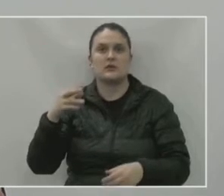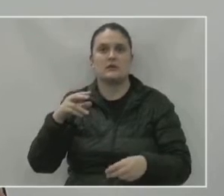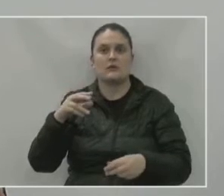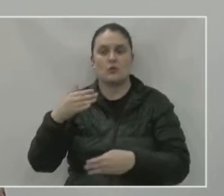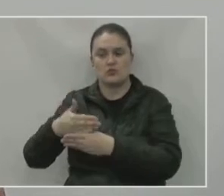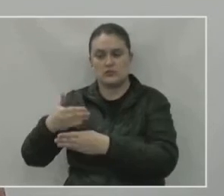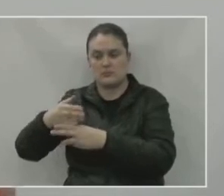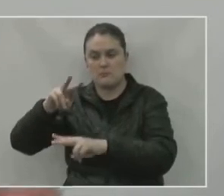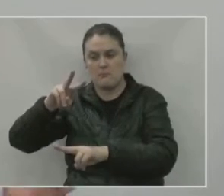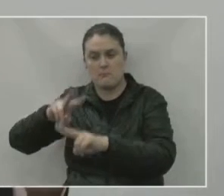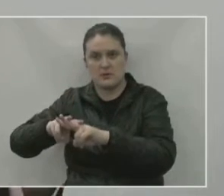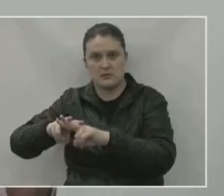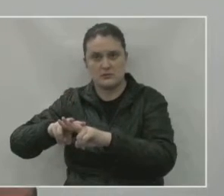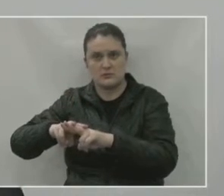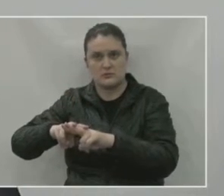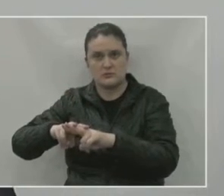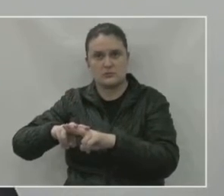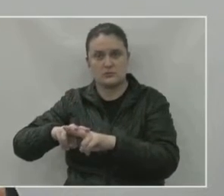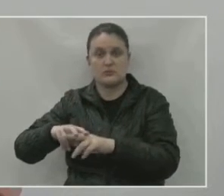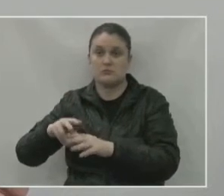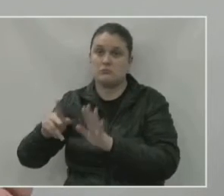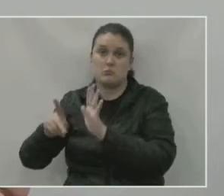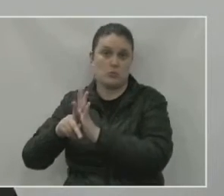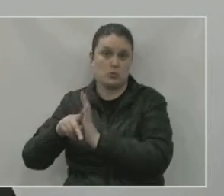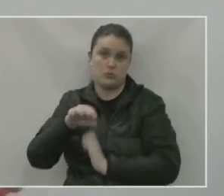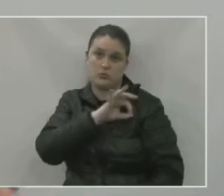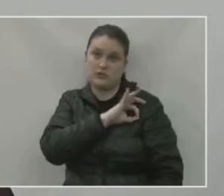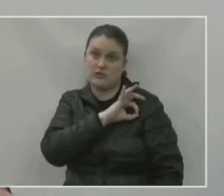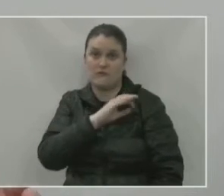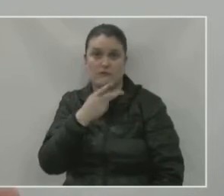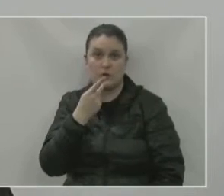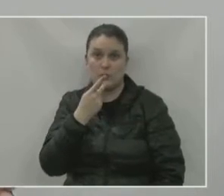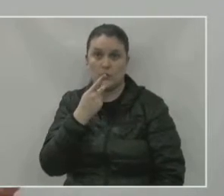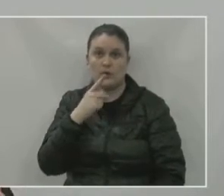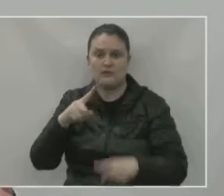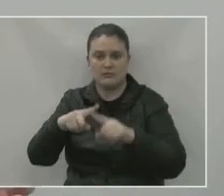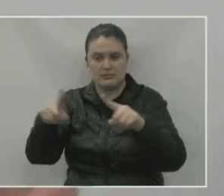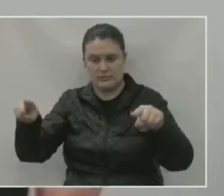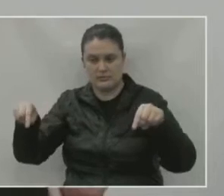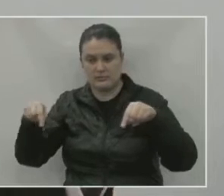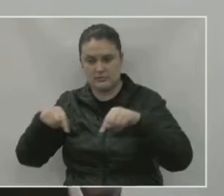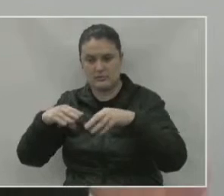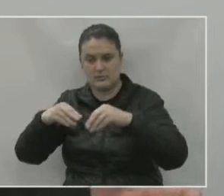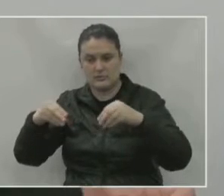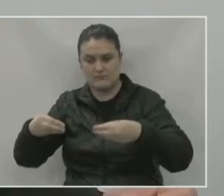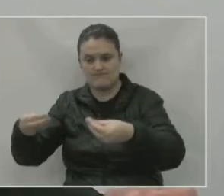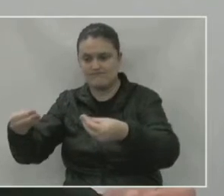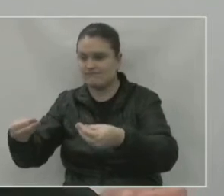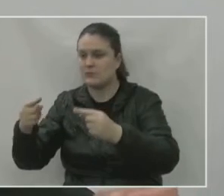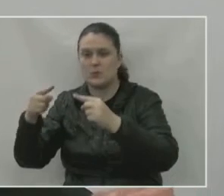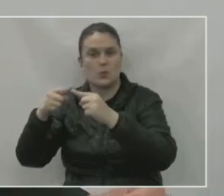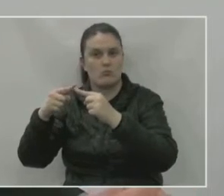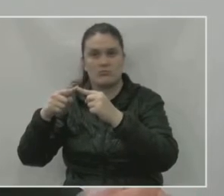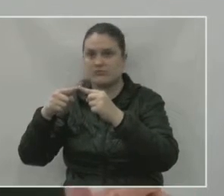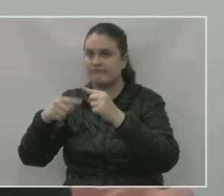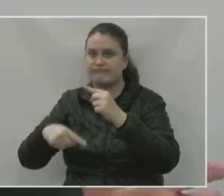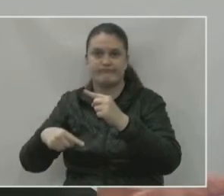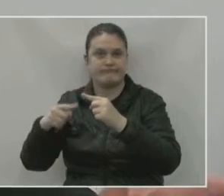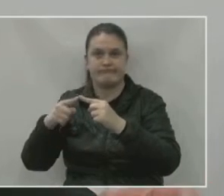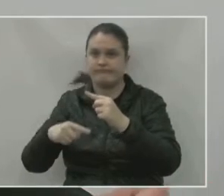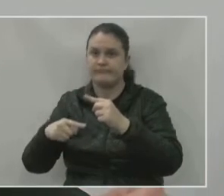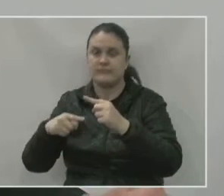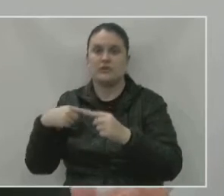presídio, como o próprio doutor Douglas falou, teve terrenos que tecnicamente não serviram.